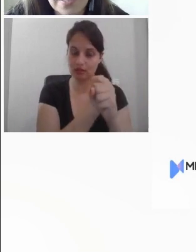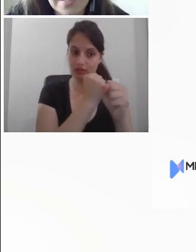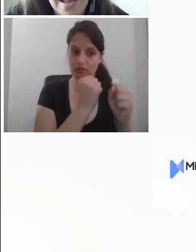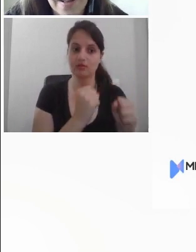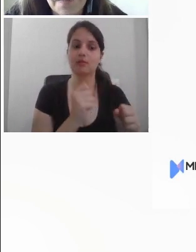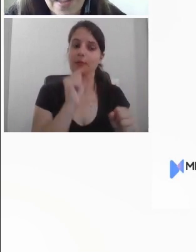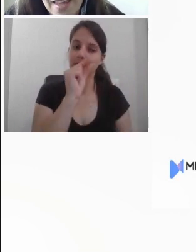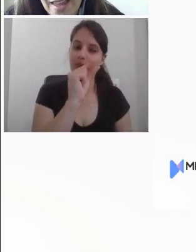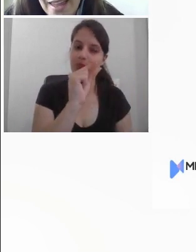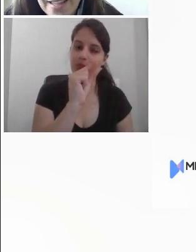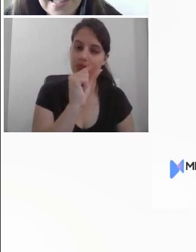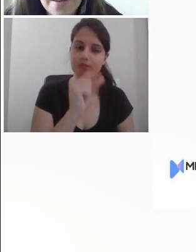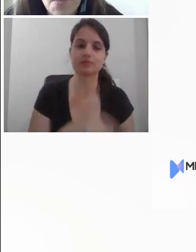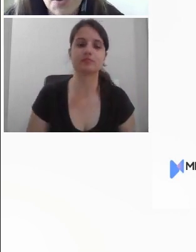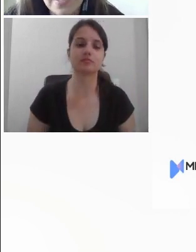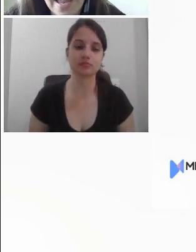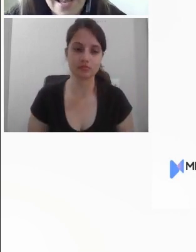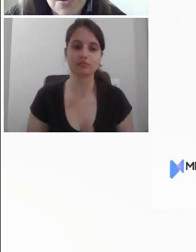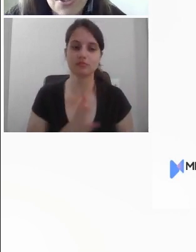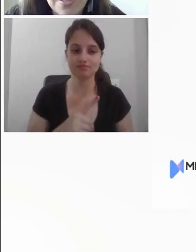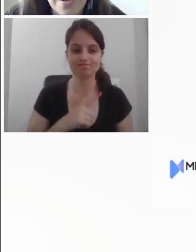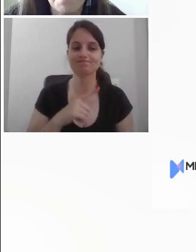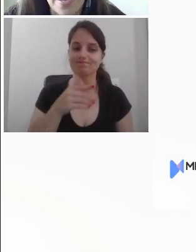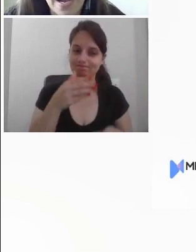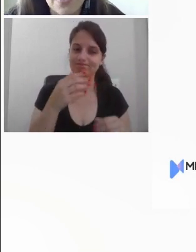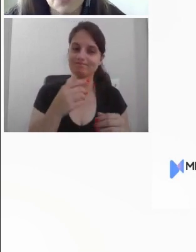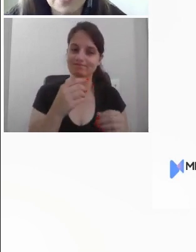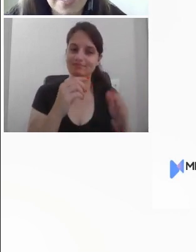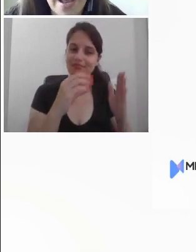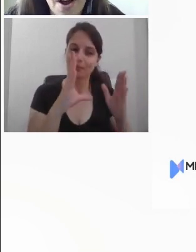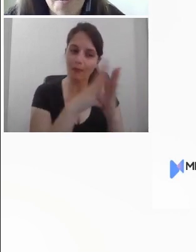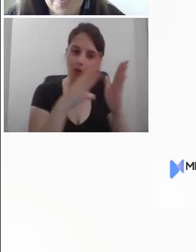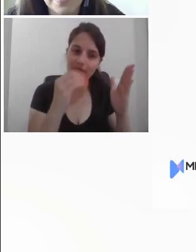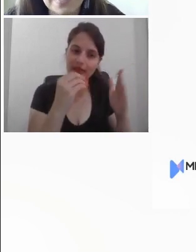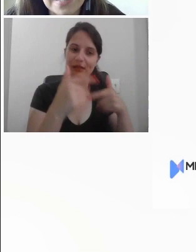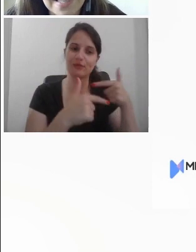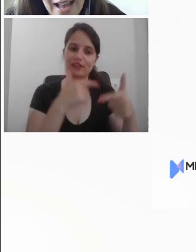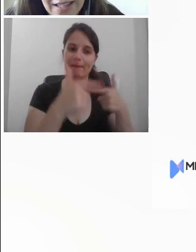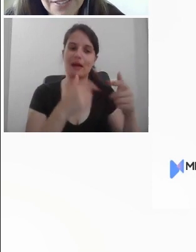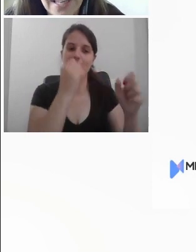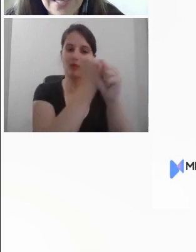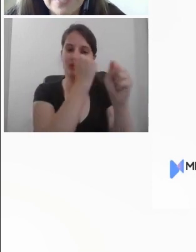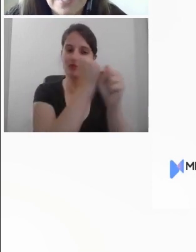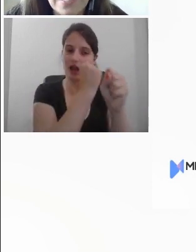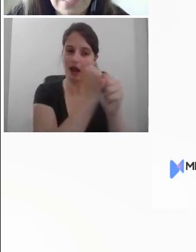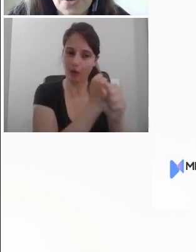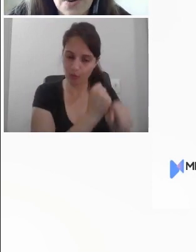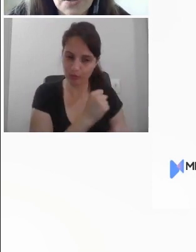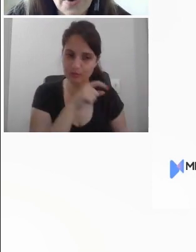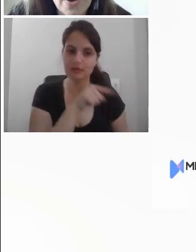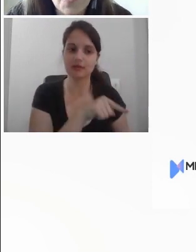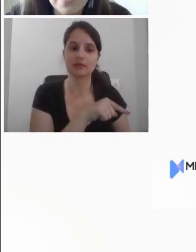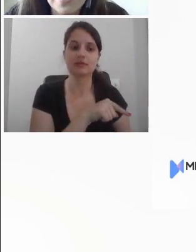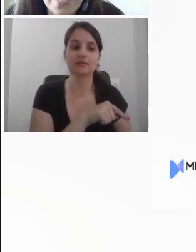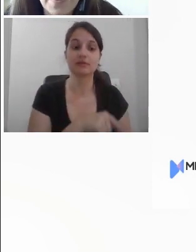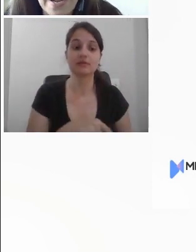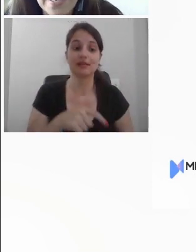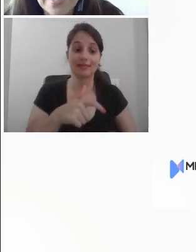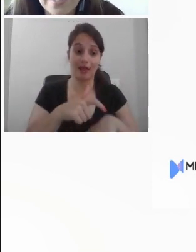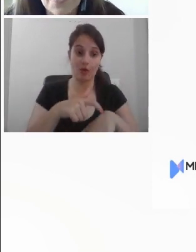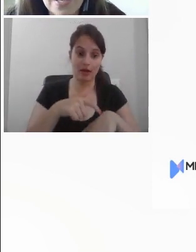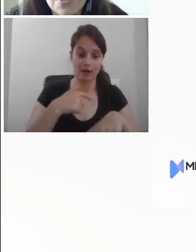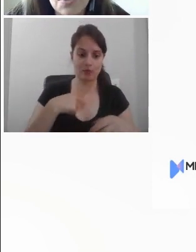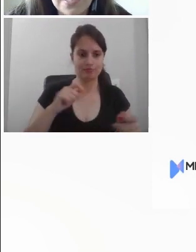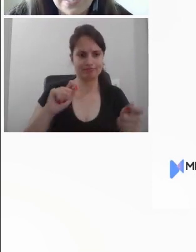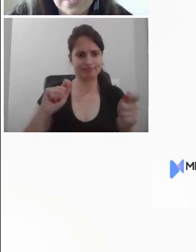muito dessa eh desse modelo de trabalho Industrial mecanizado né E quando eu migrei paraa